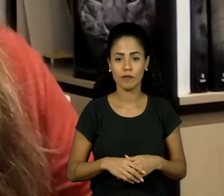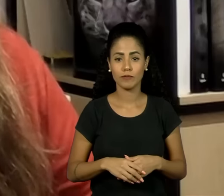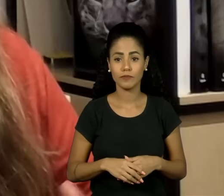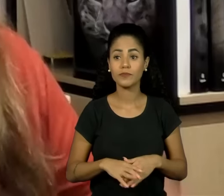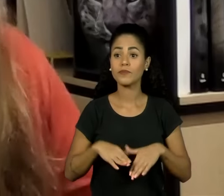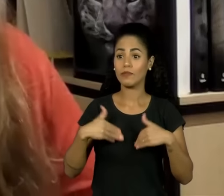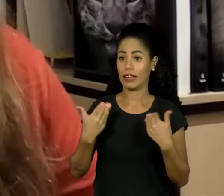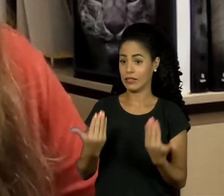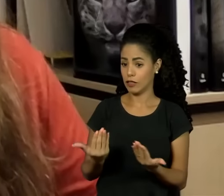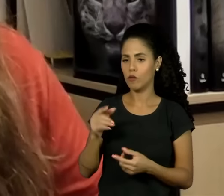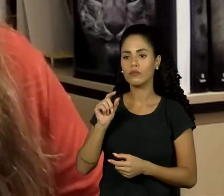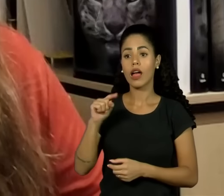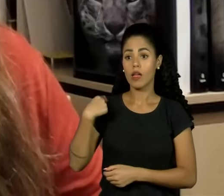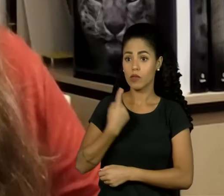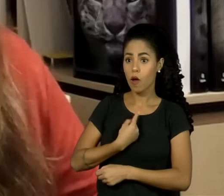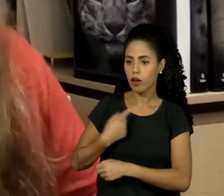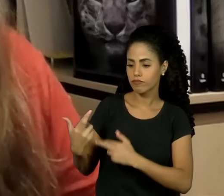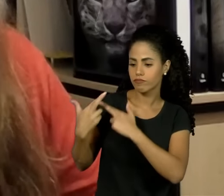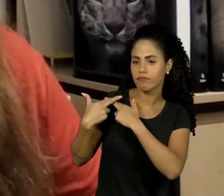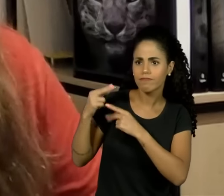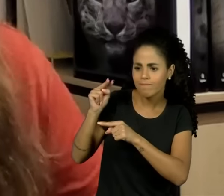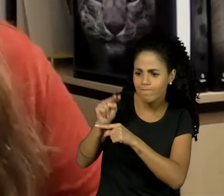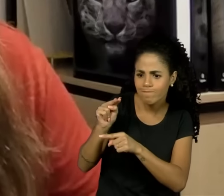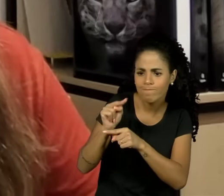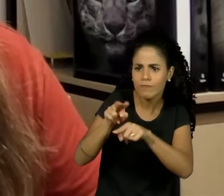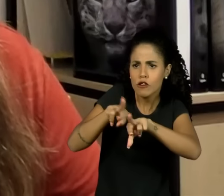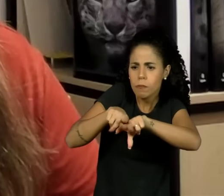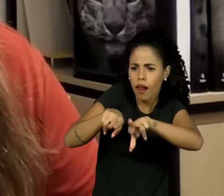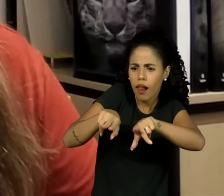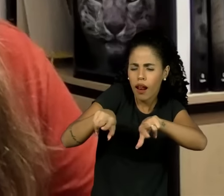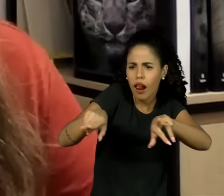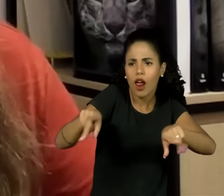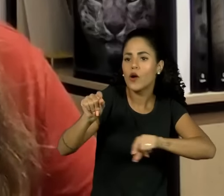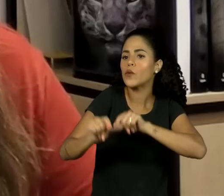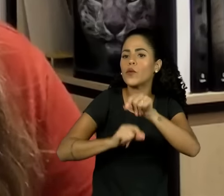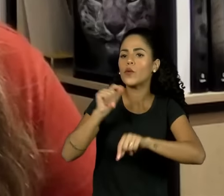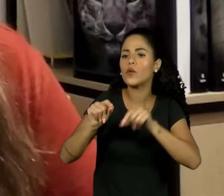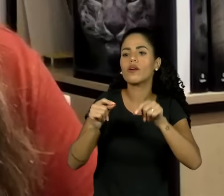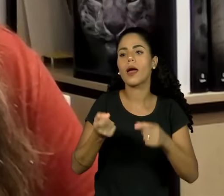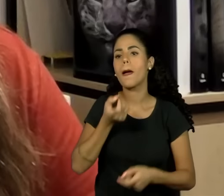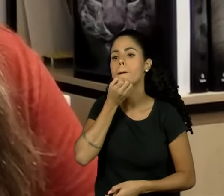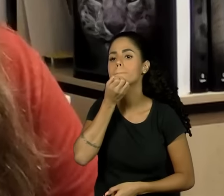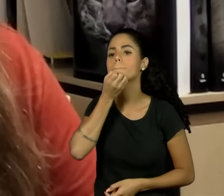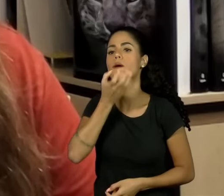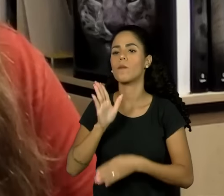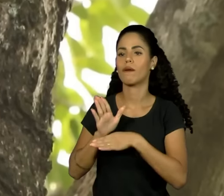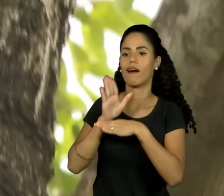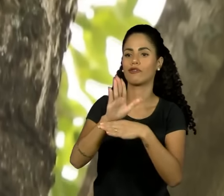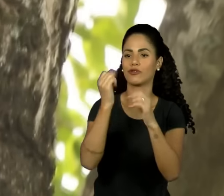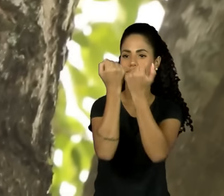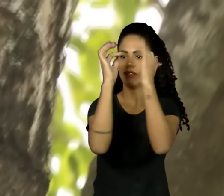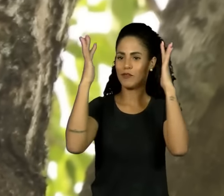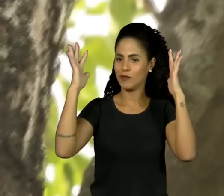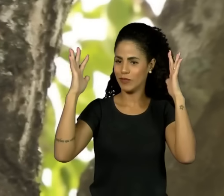Quando a gente conserva a biodiversidade, a gente está trazendo inúmeros benefícios para a própria espécie